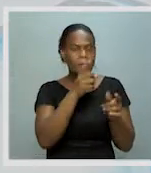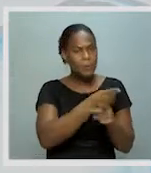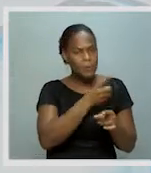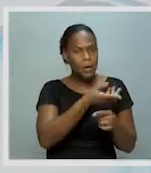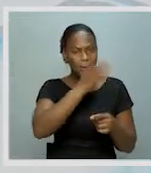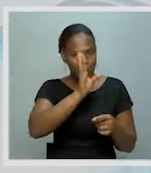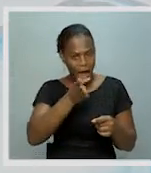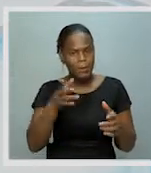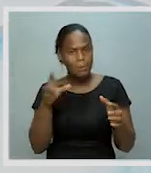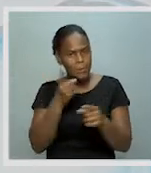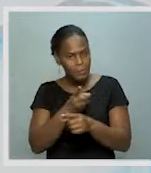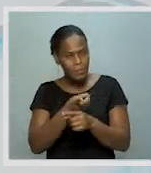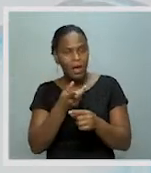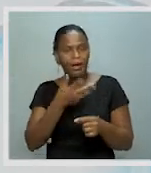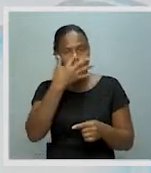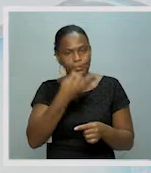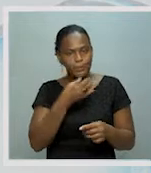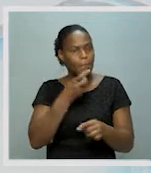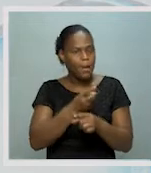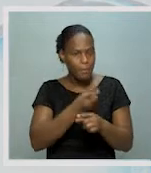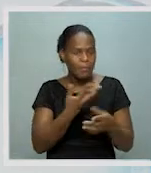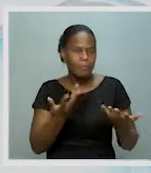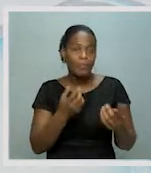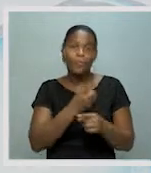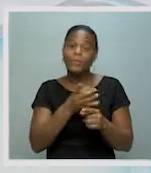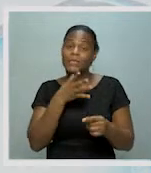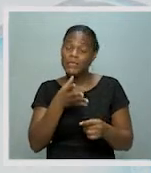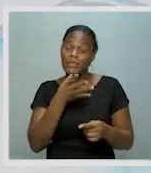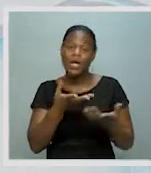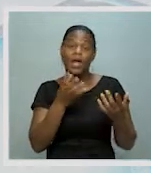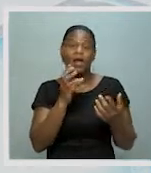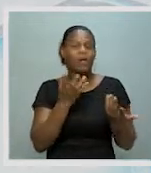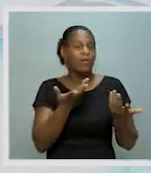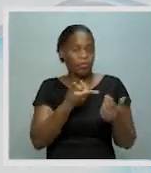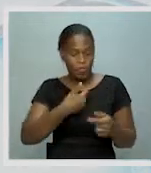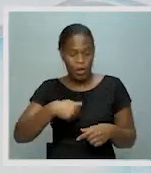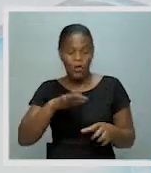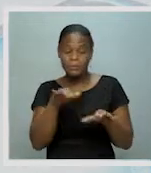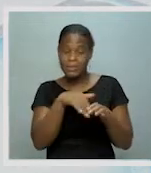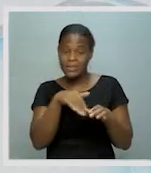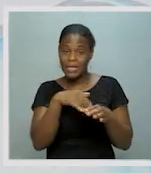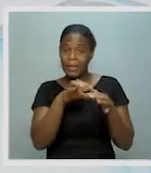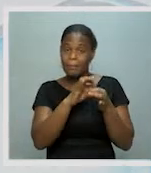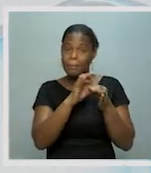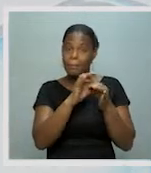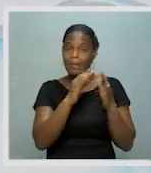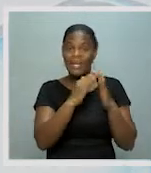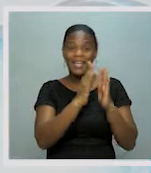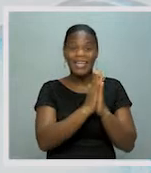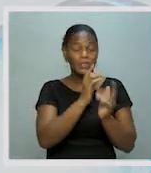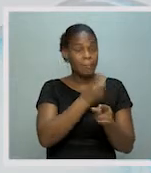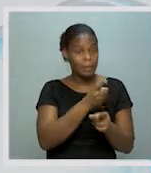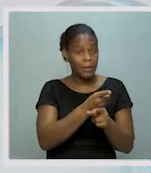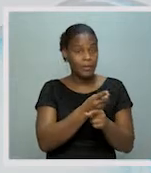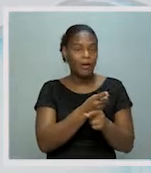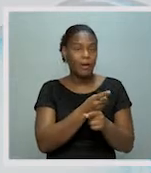práticas em comum, temos crenças em comum. Daí dizemos que nós pertencemos à mesma